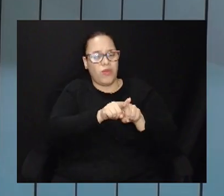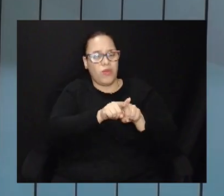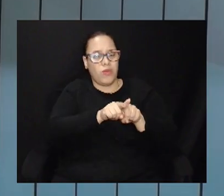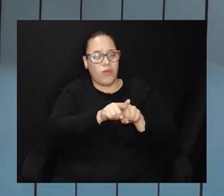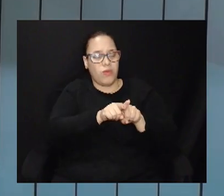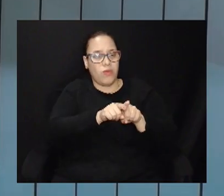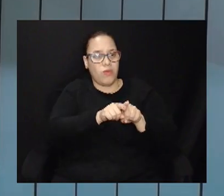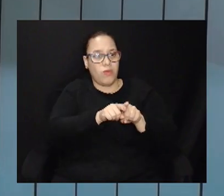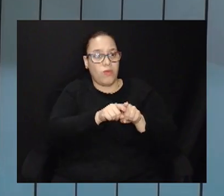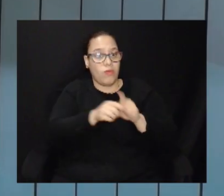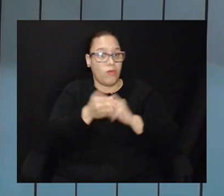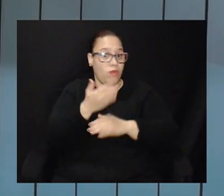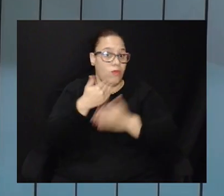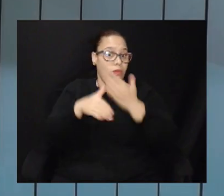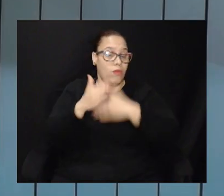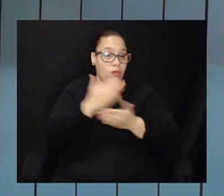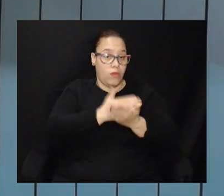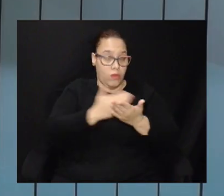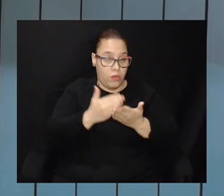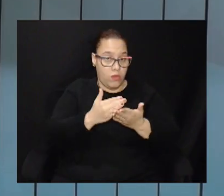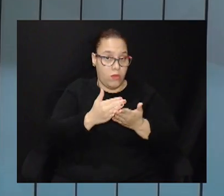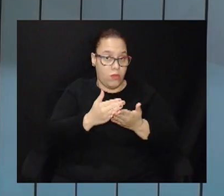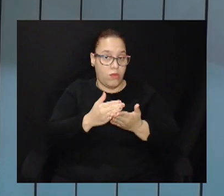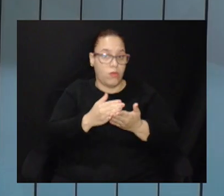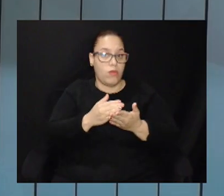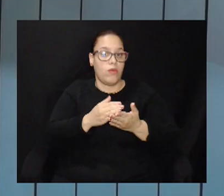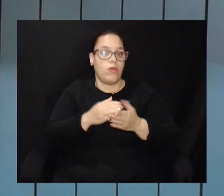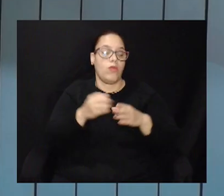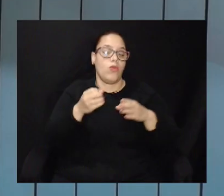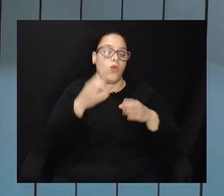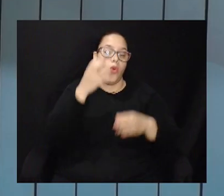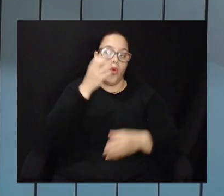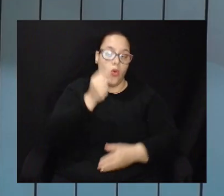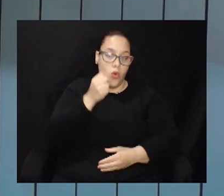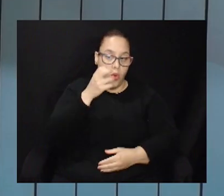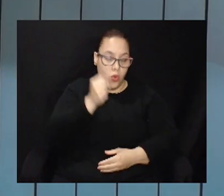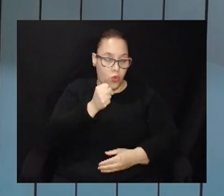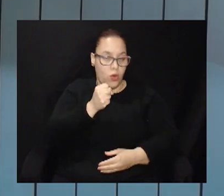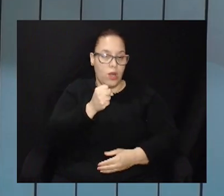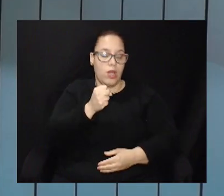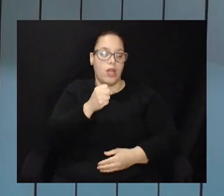acabam introduzindo assim o achocolatado na mamadeira, então isso vai